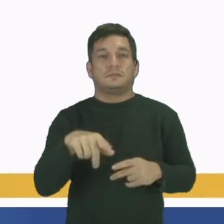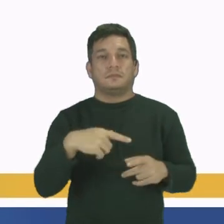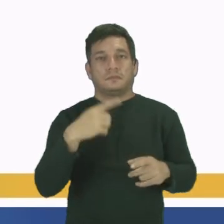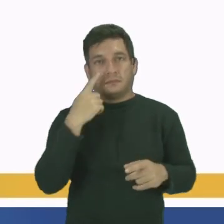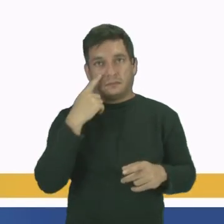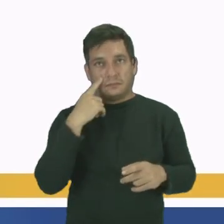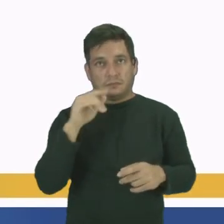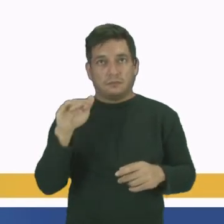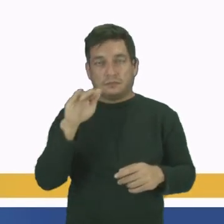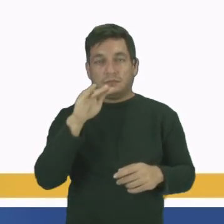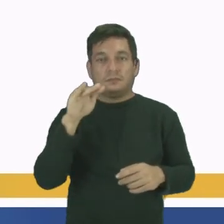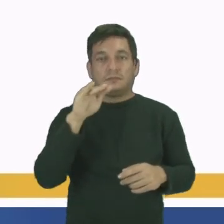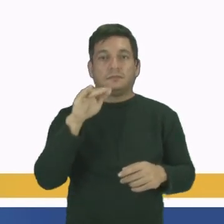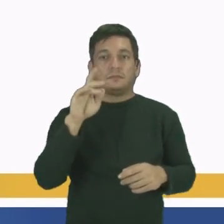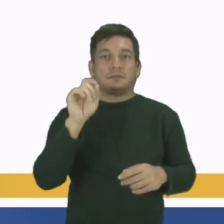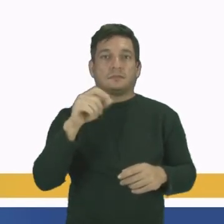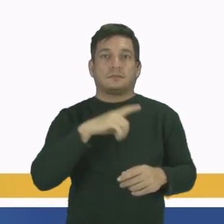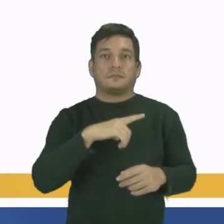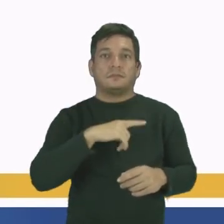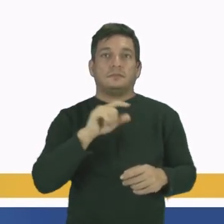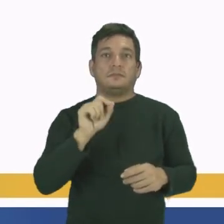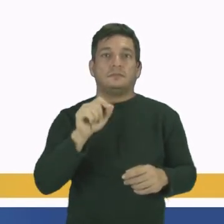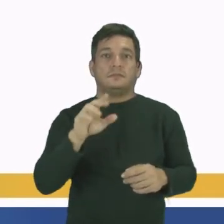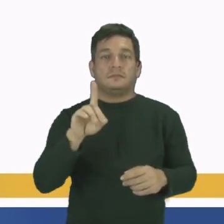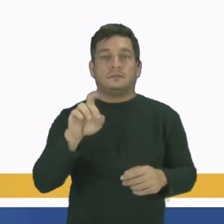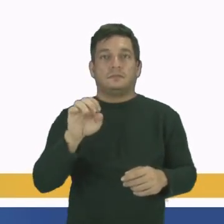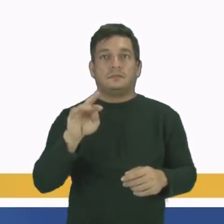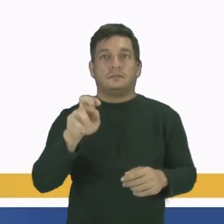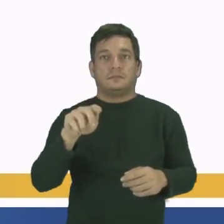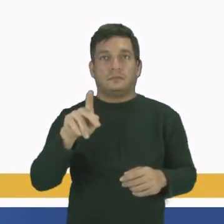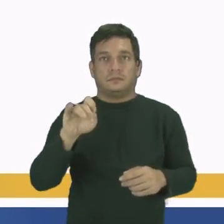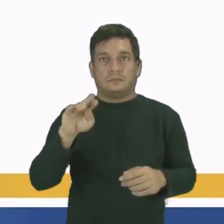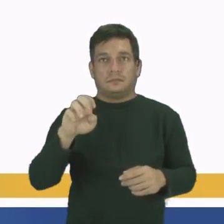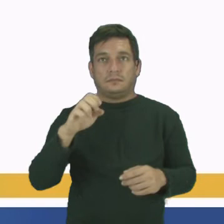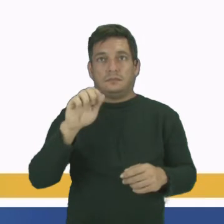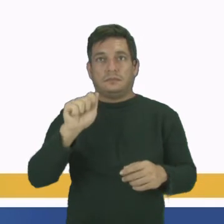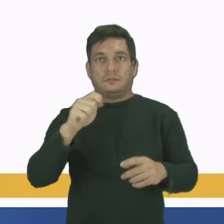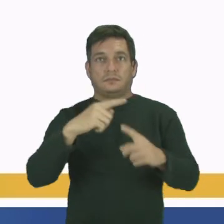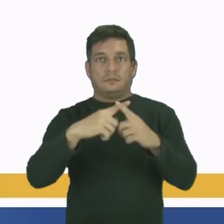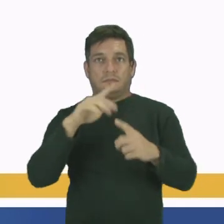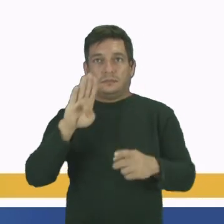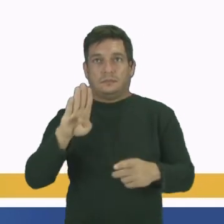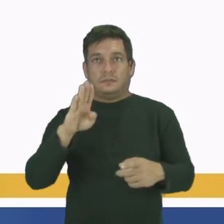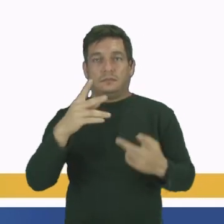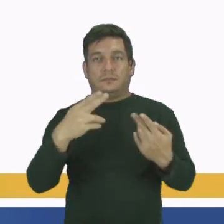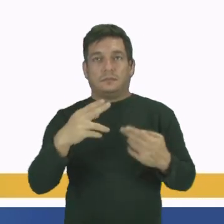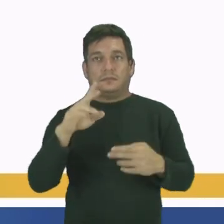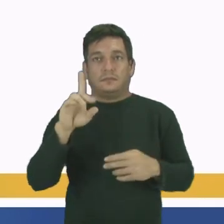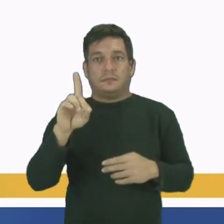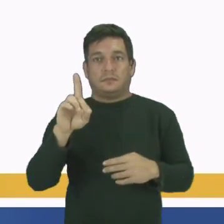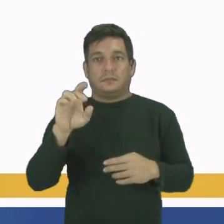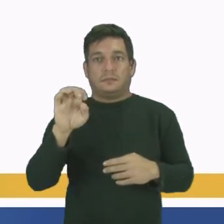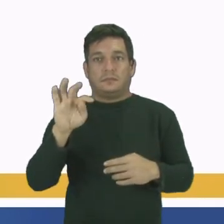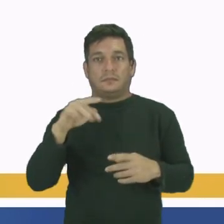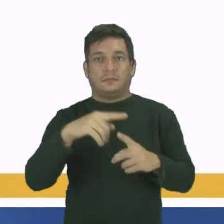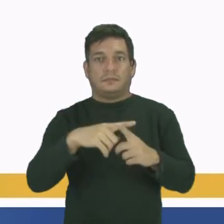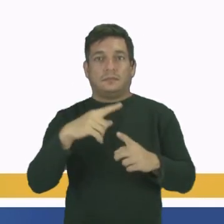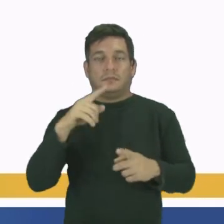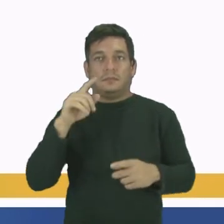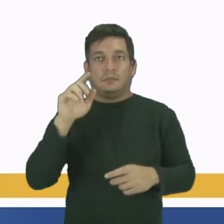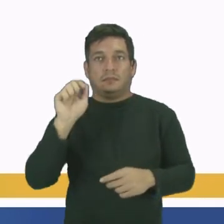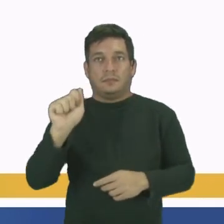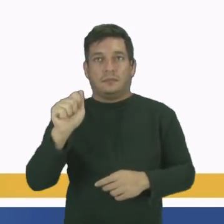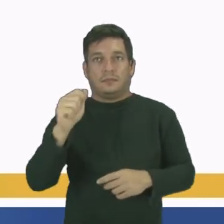canto superior, onde nós temos escrito determinante de A vezes B é igual ao determinante da matriz A